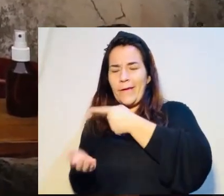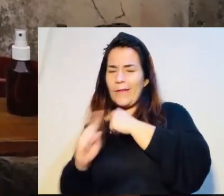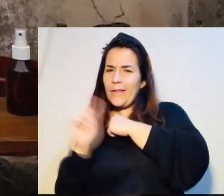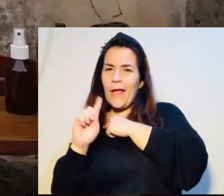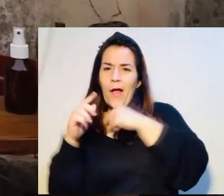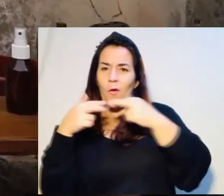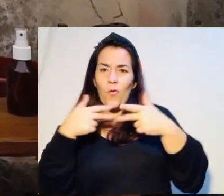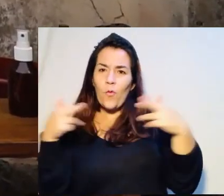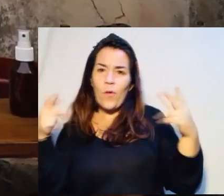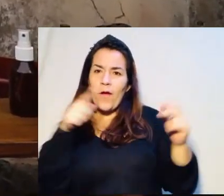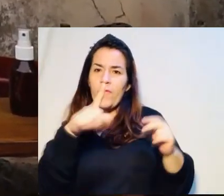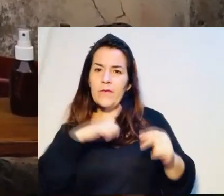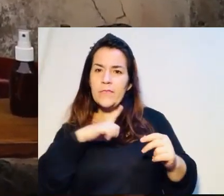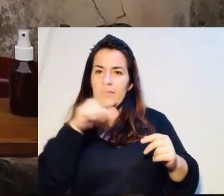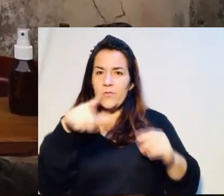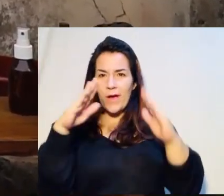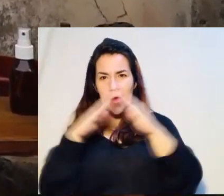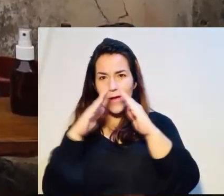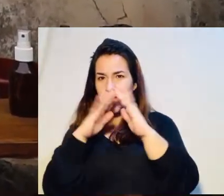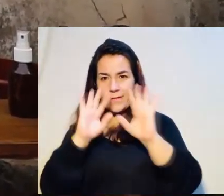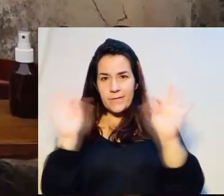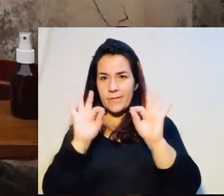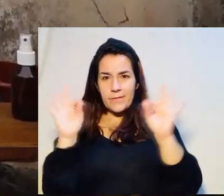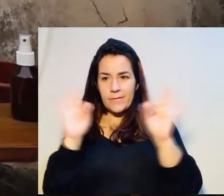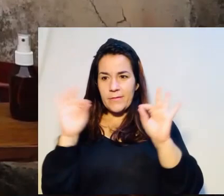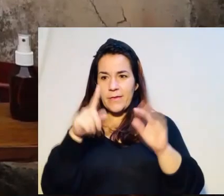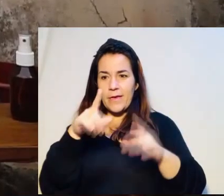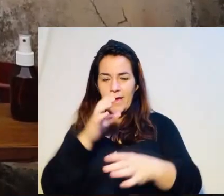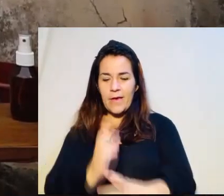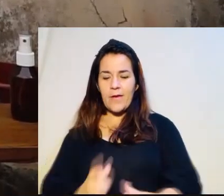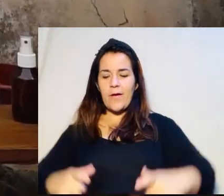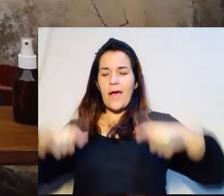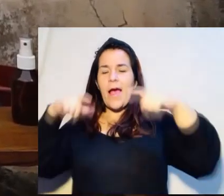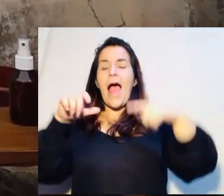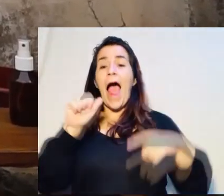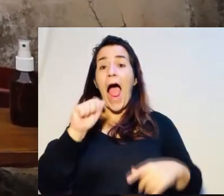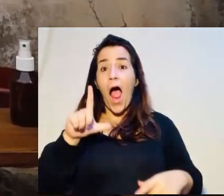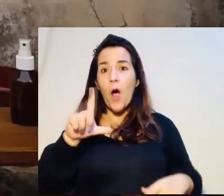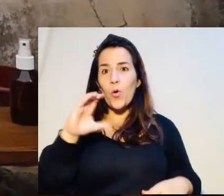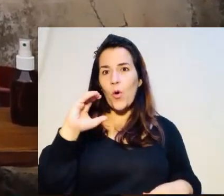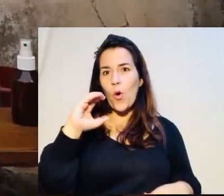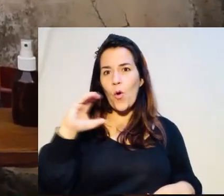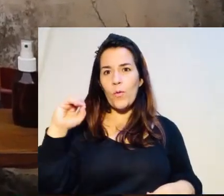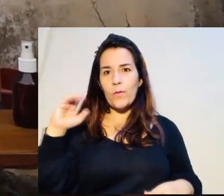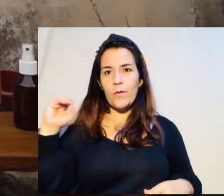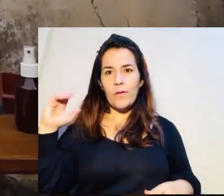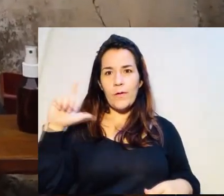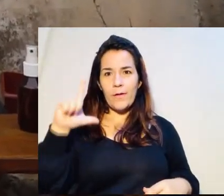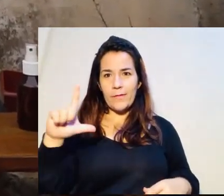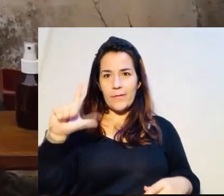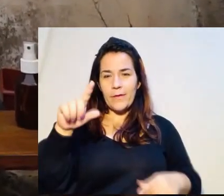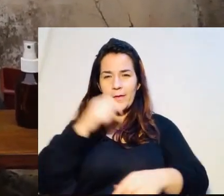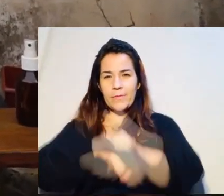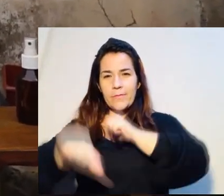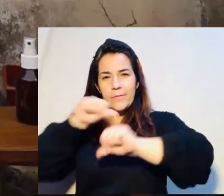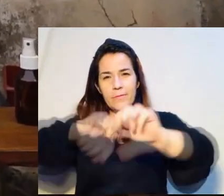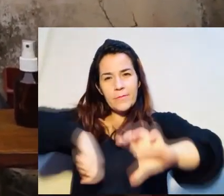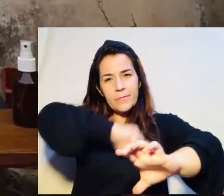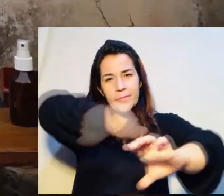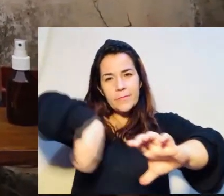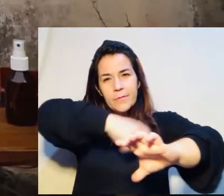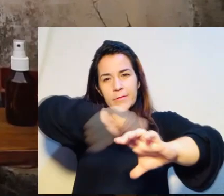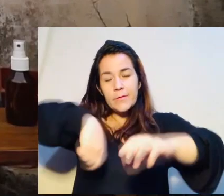qualquer garrafa ou latão. O solvente aqui utilizado é álcool de cereais. Para a